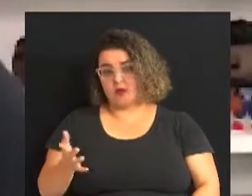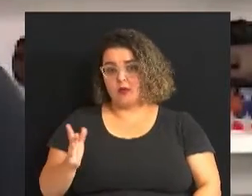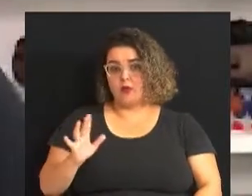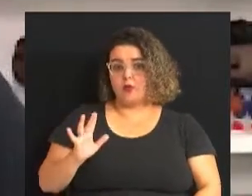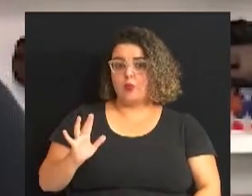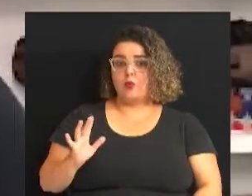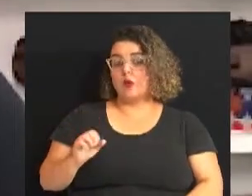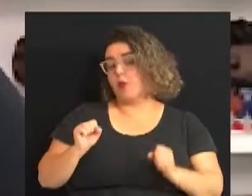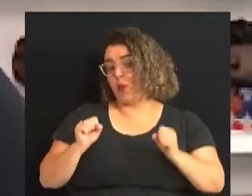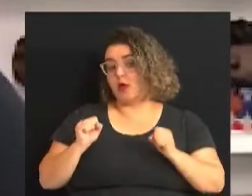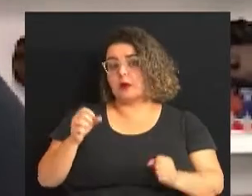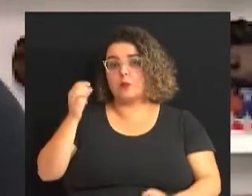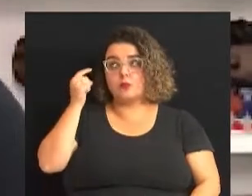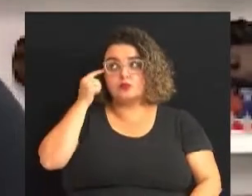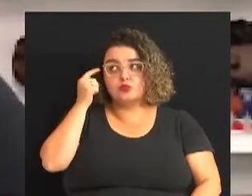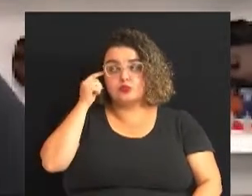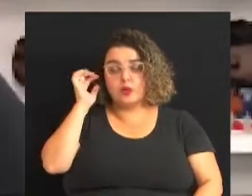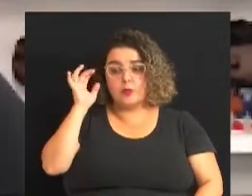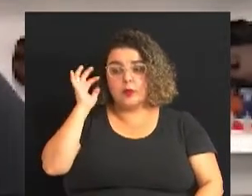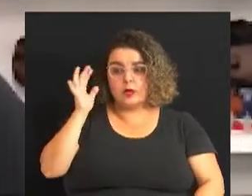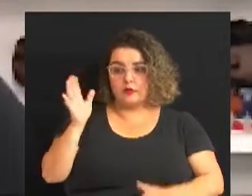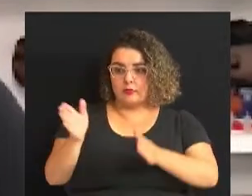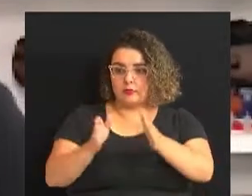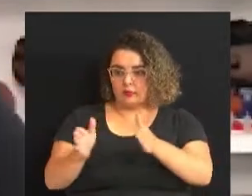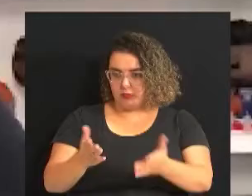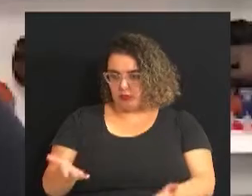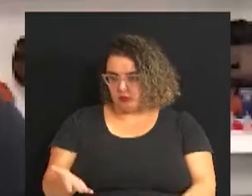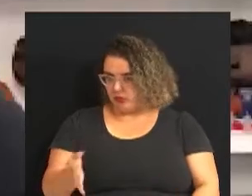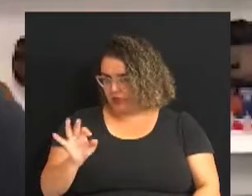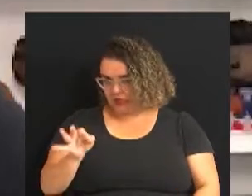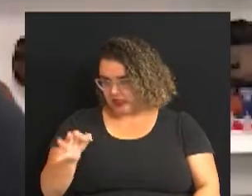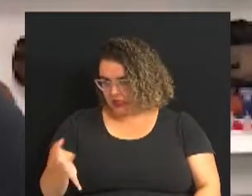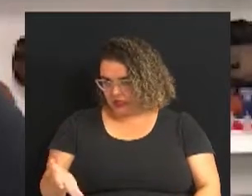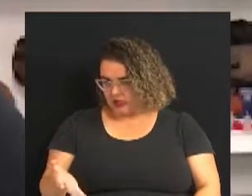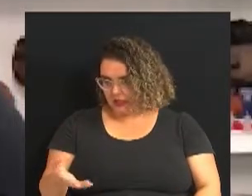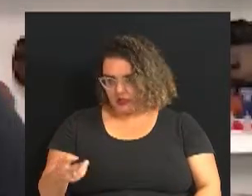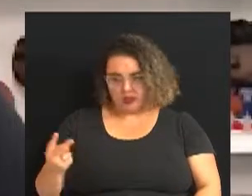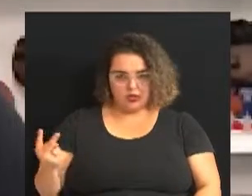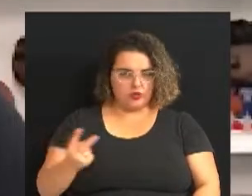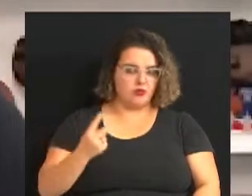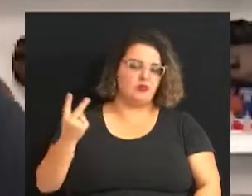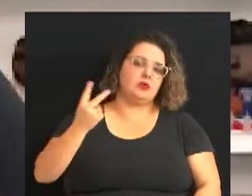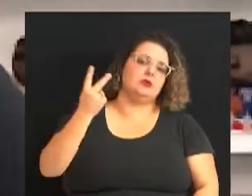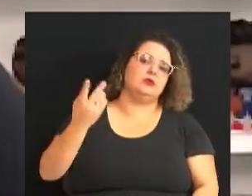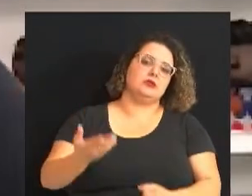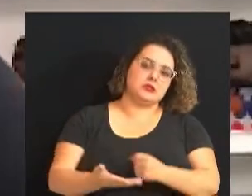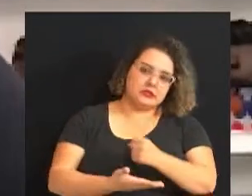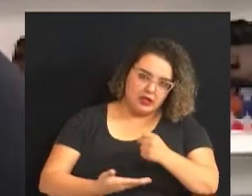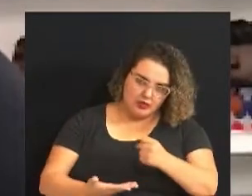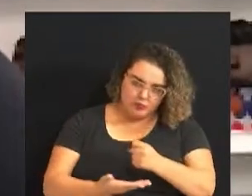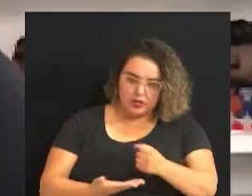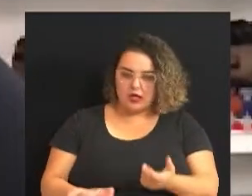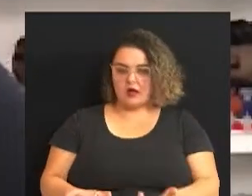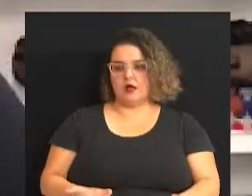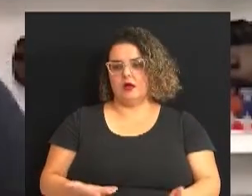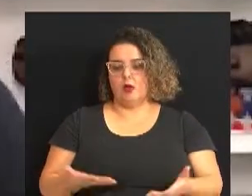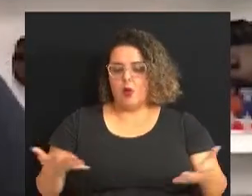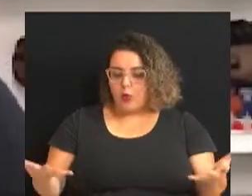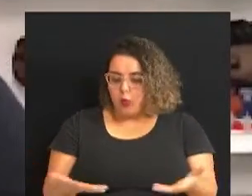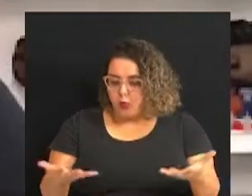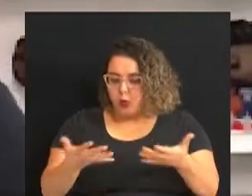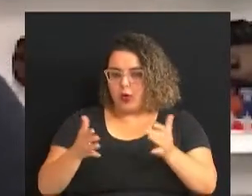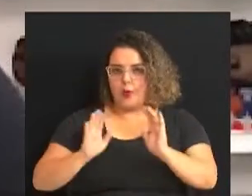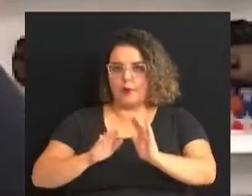pode pensar num momento sem dúvida nenhuma, é valorizar a nossa base, fomentar o